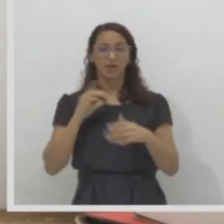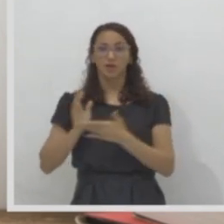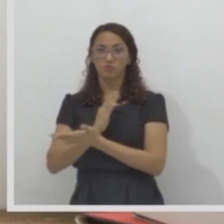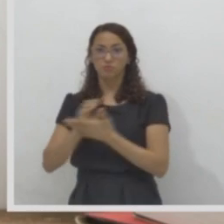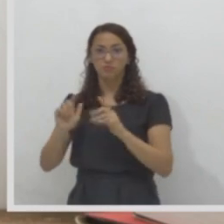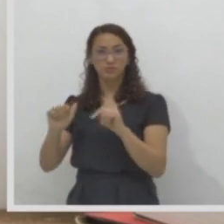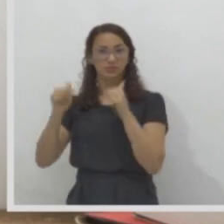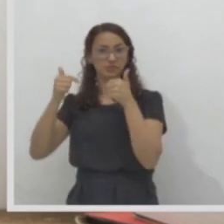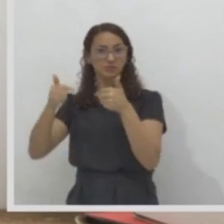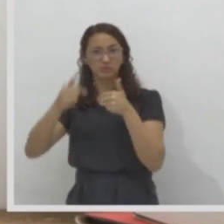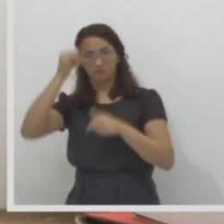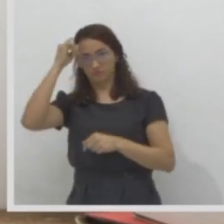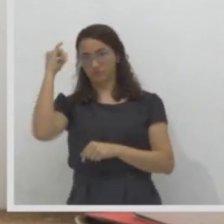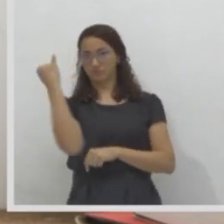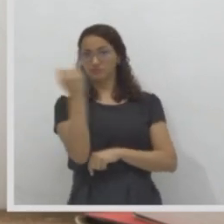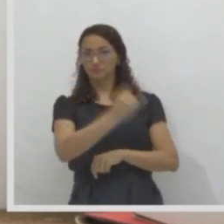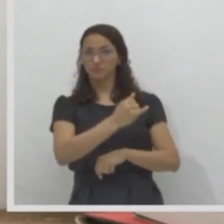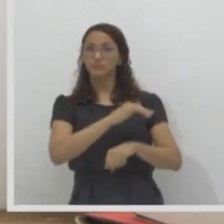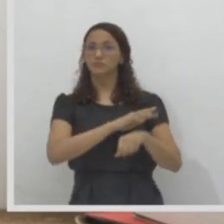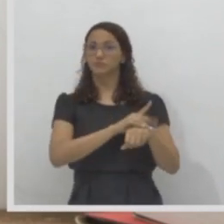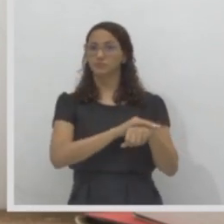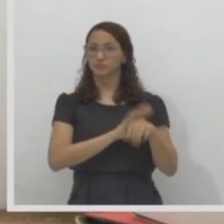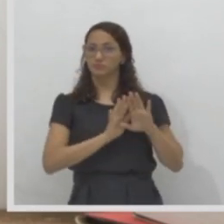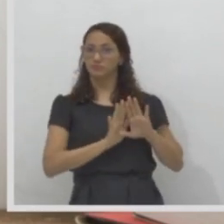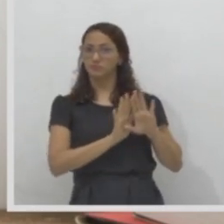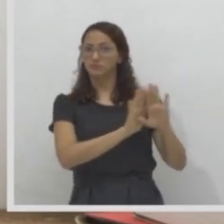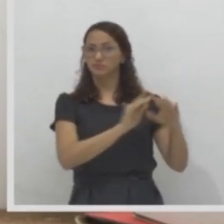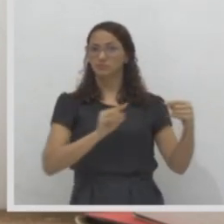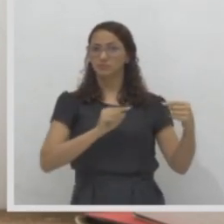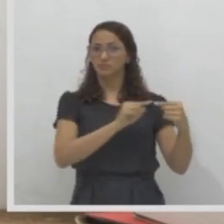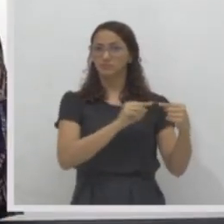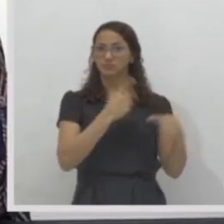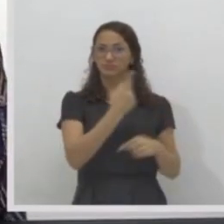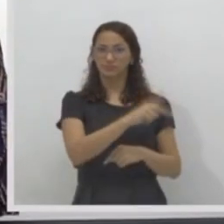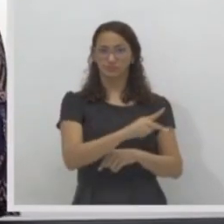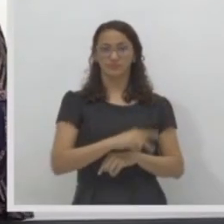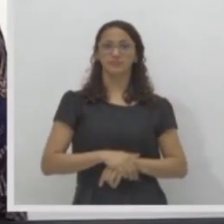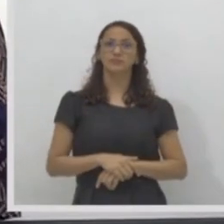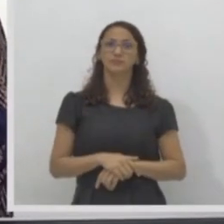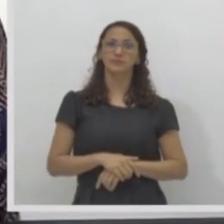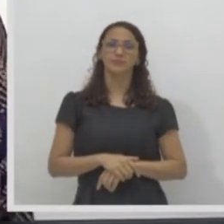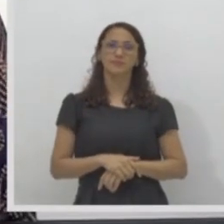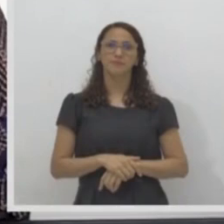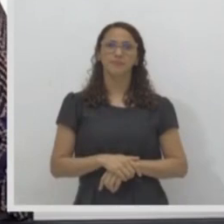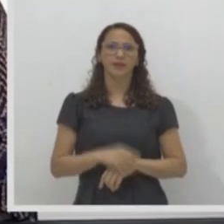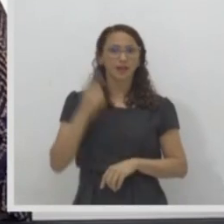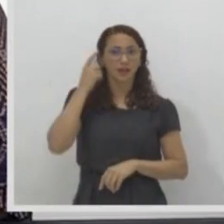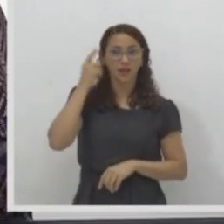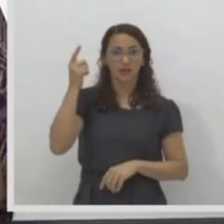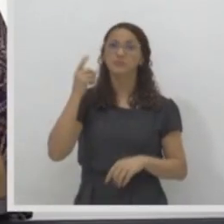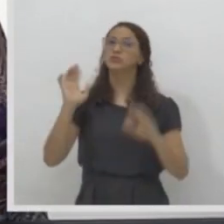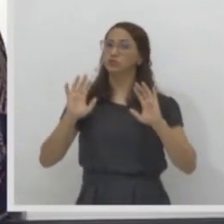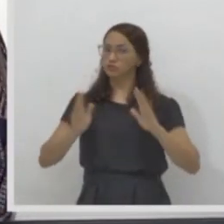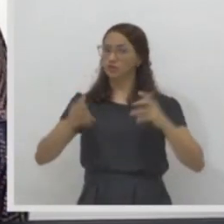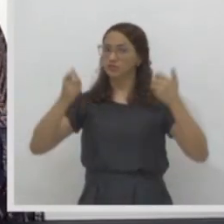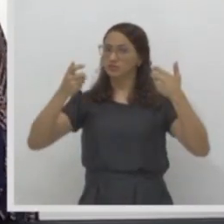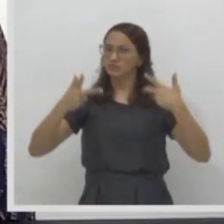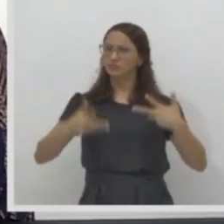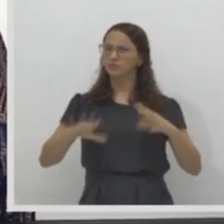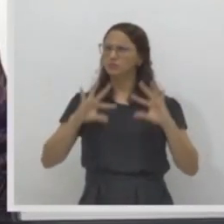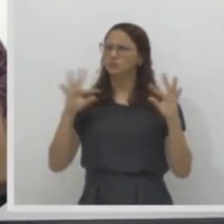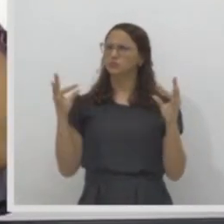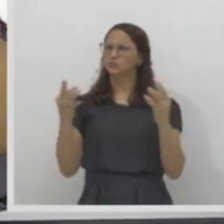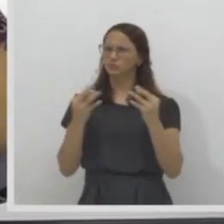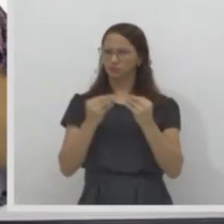adequadas para a prevenção de doenças a ele associadas. Vocês recordam? Nós falamos sobre tudo isso. Então, hoje é o dia da